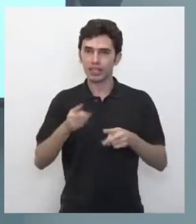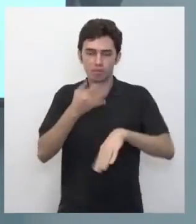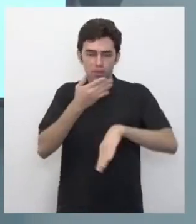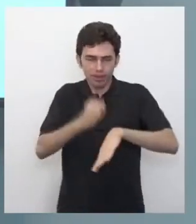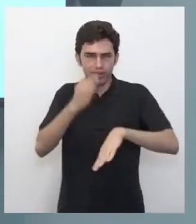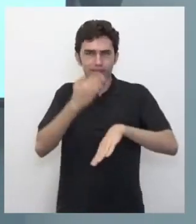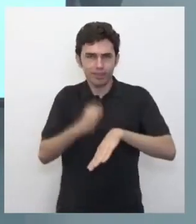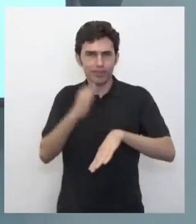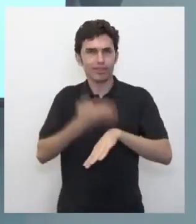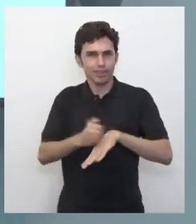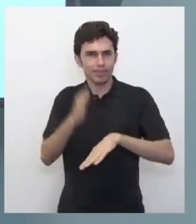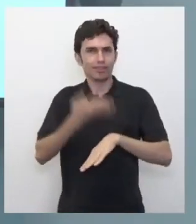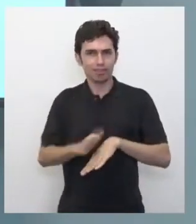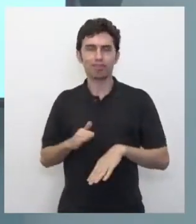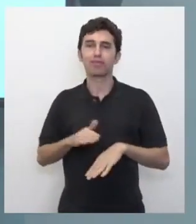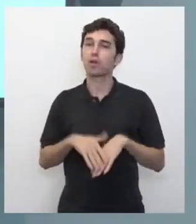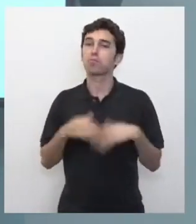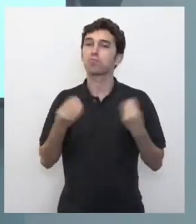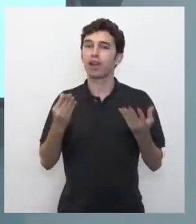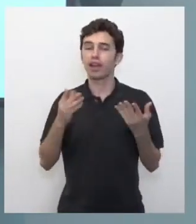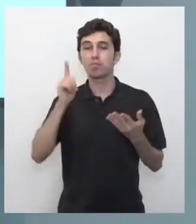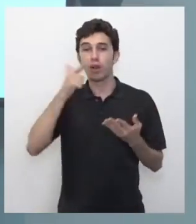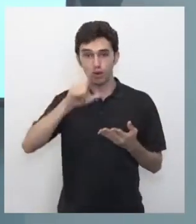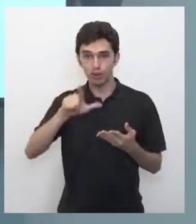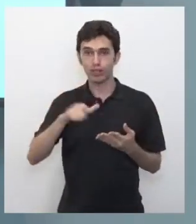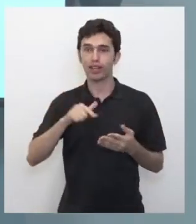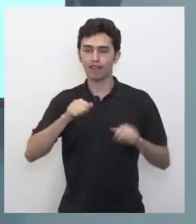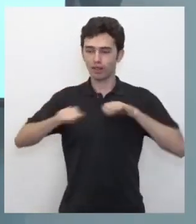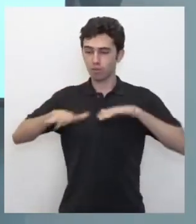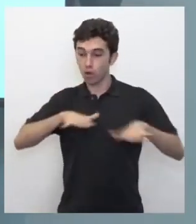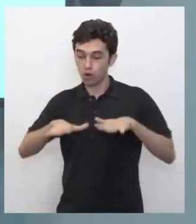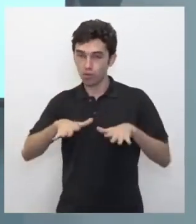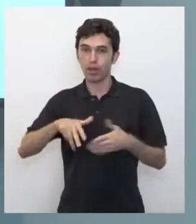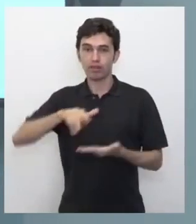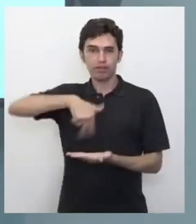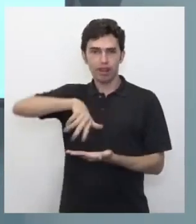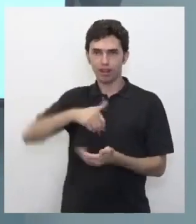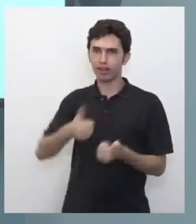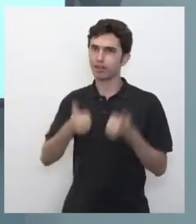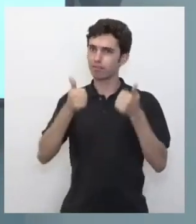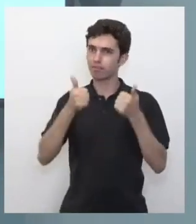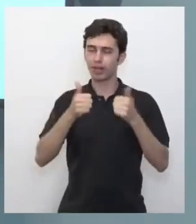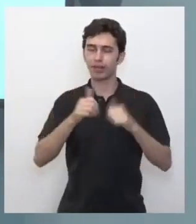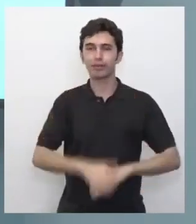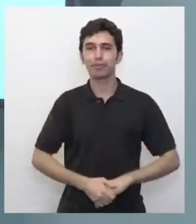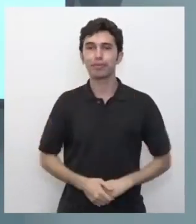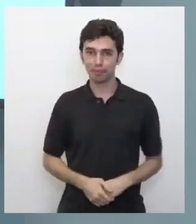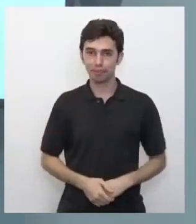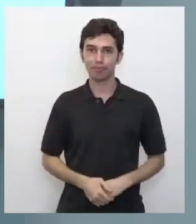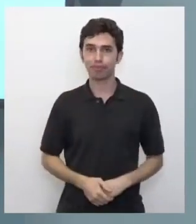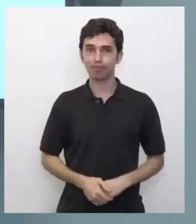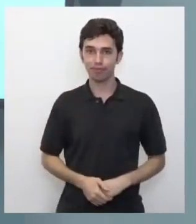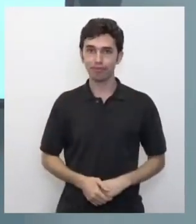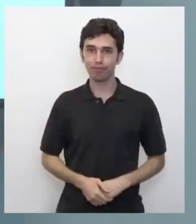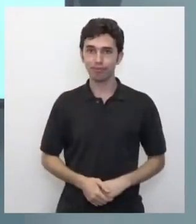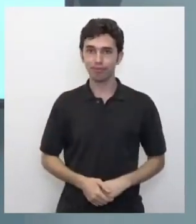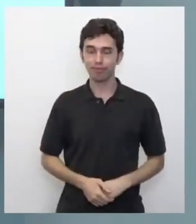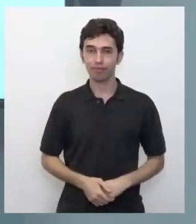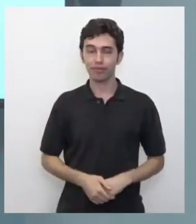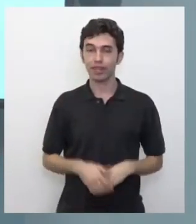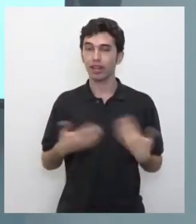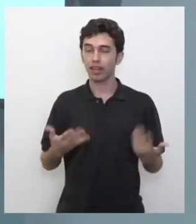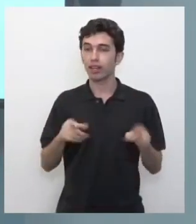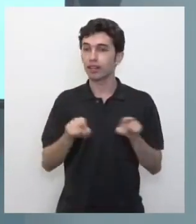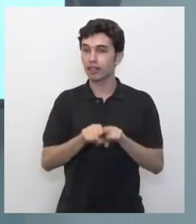condicionado, né, para que a gente possa executar os gestos, os movimentos da dança da melhor forma possível, certo? E essa